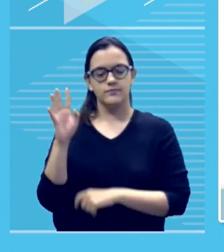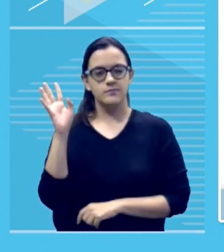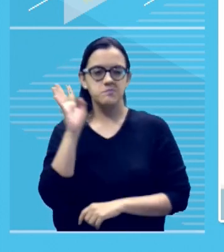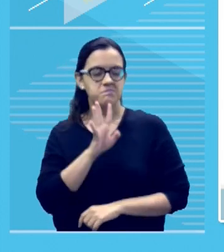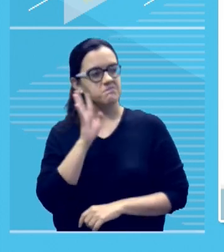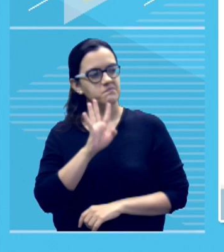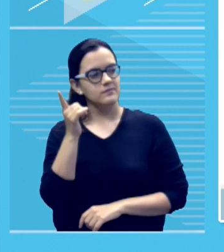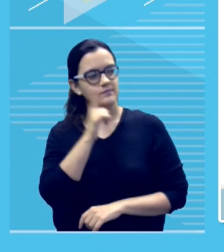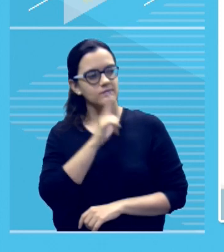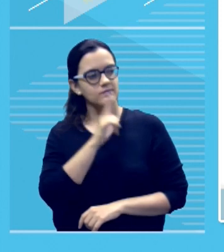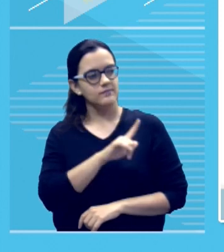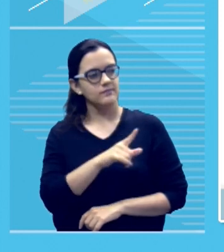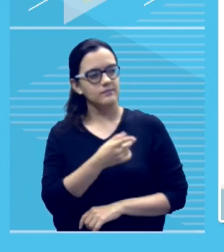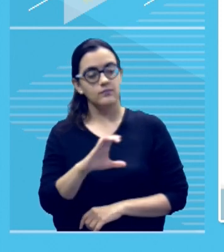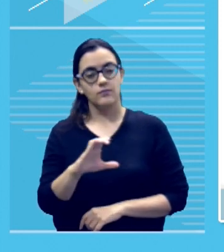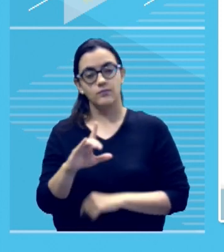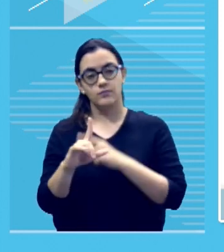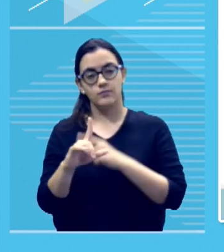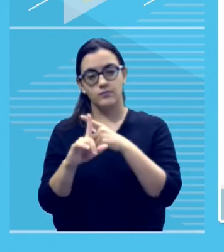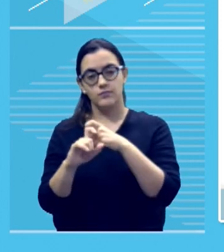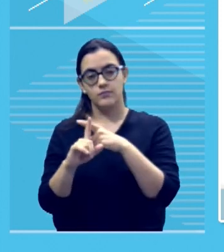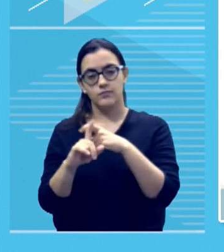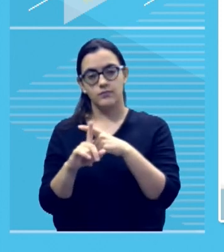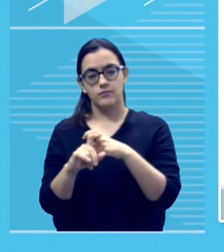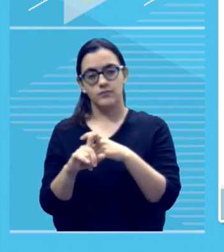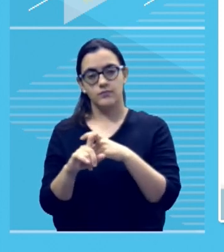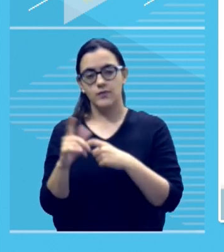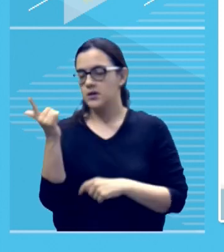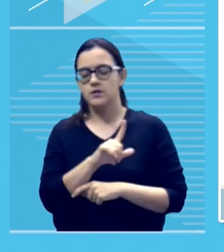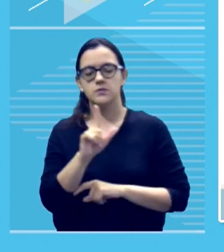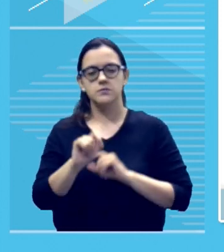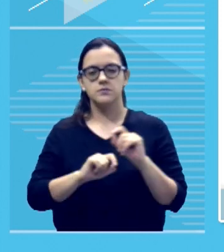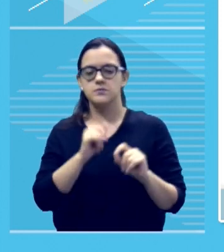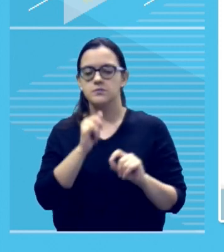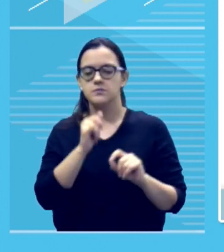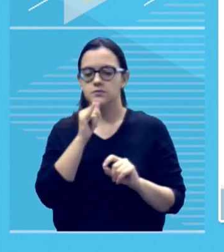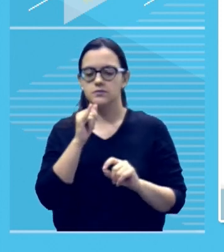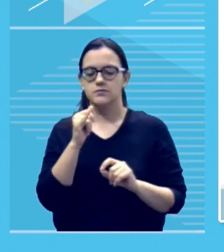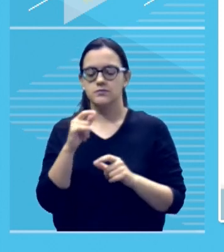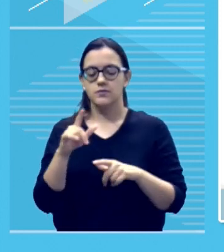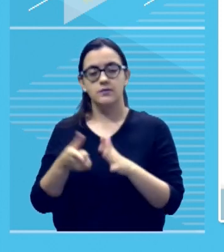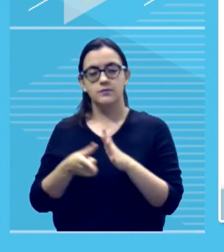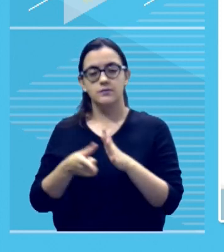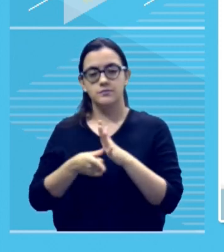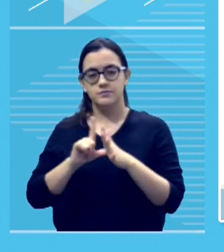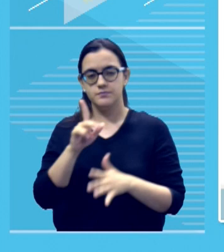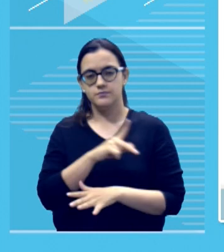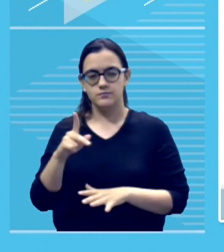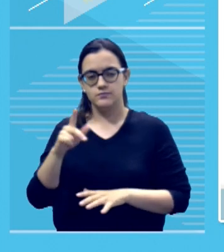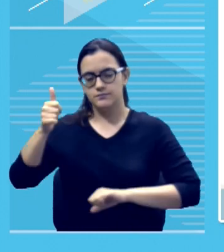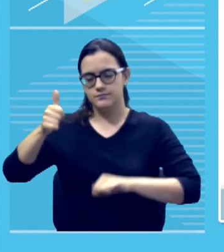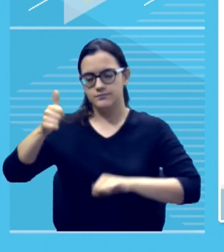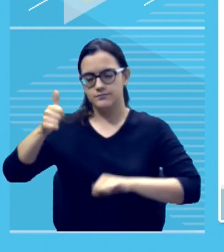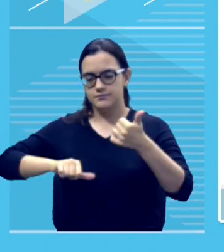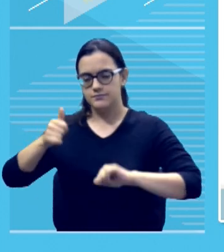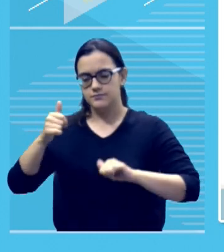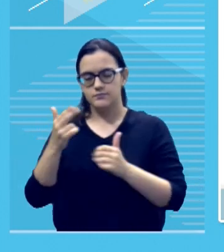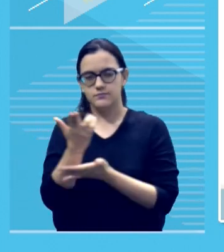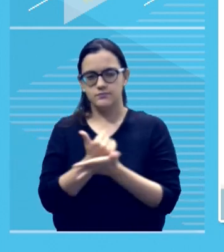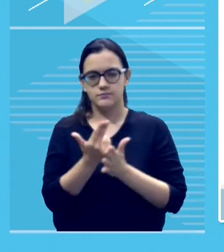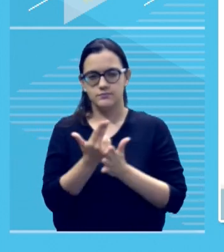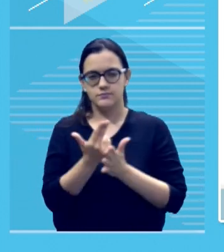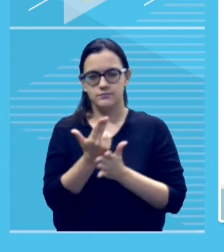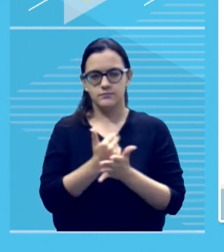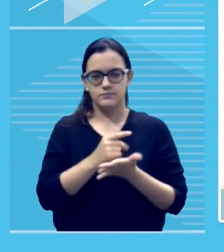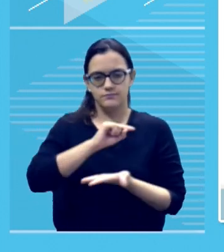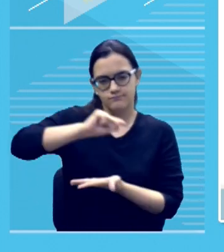O carbono com asterisco ali é o assimétrico. Ó. Pode ver que tem um bromo, tem um flúor, tem um cloro e tem um hidrogênio. Então, o